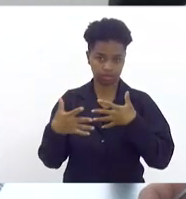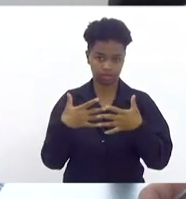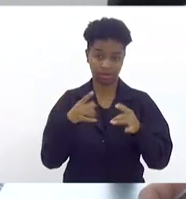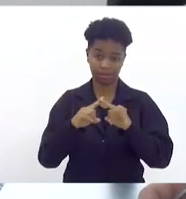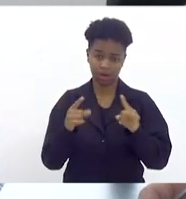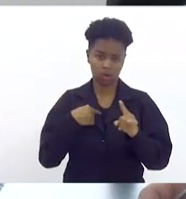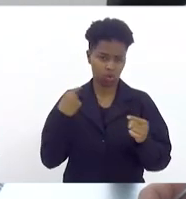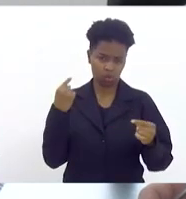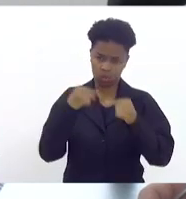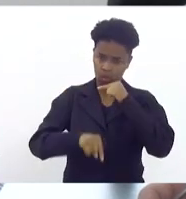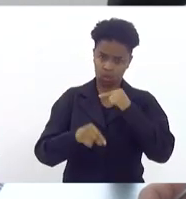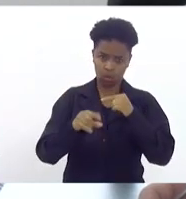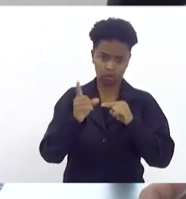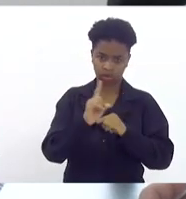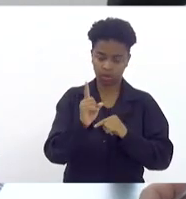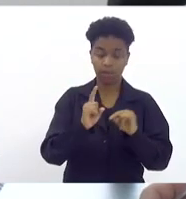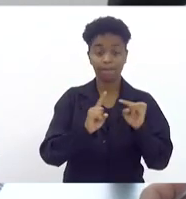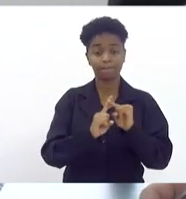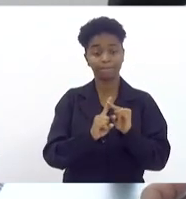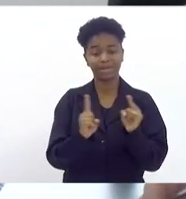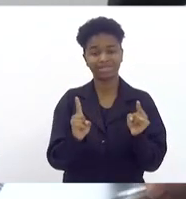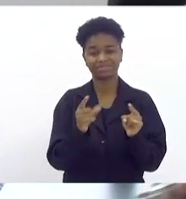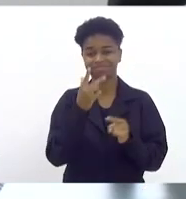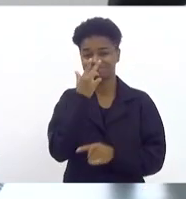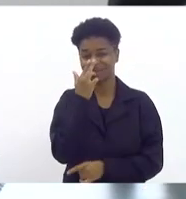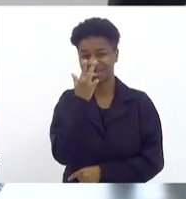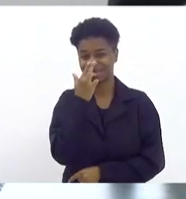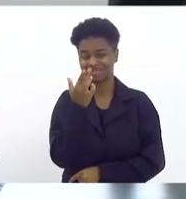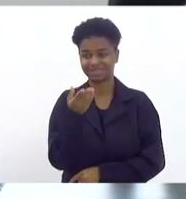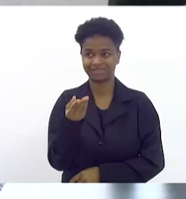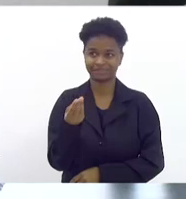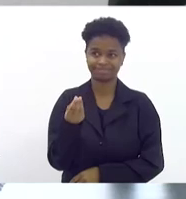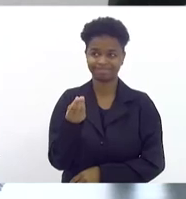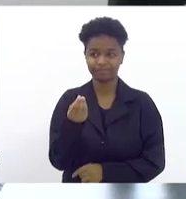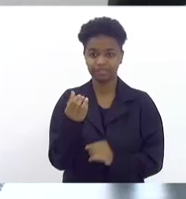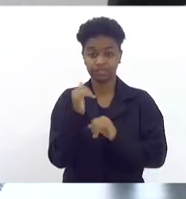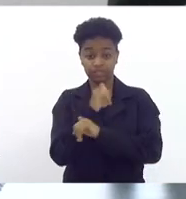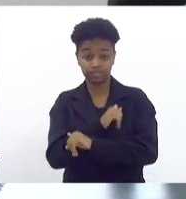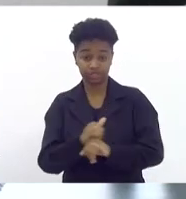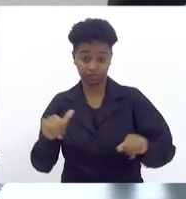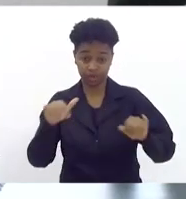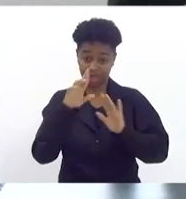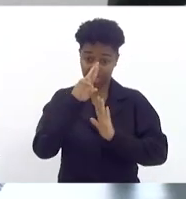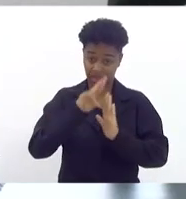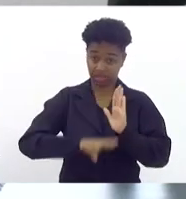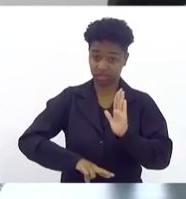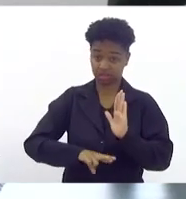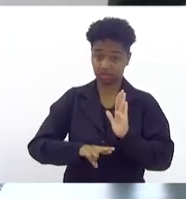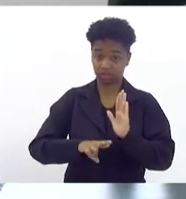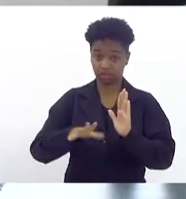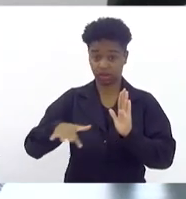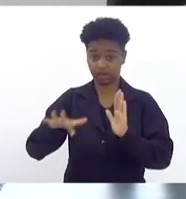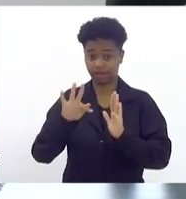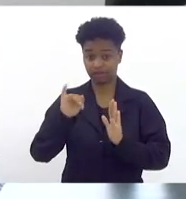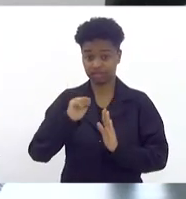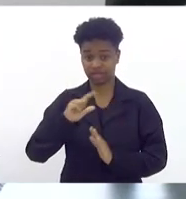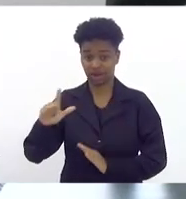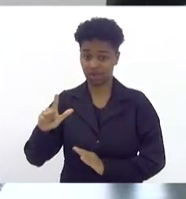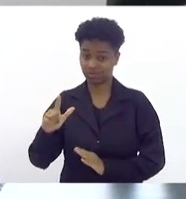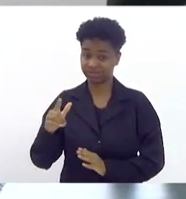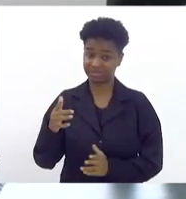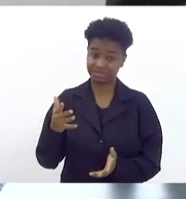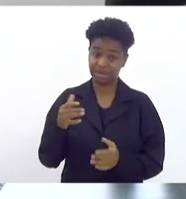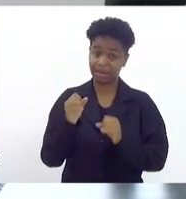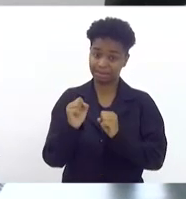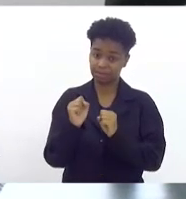sou contra a transparência, mas não obstante, me parece que você divulgar relatórios de benefício fiscal no portal da transparência, você